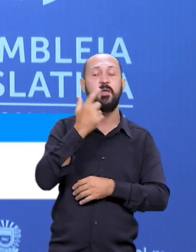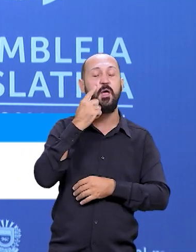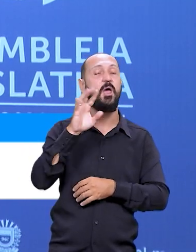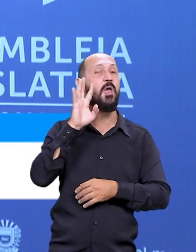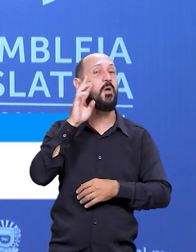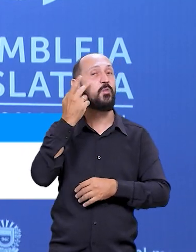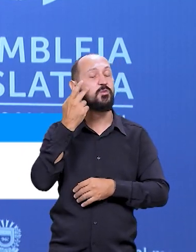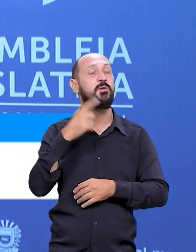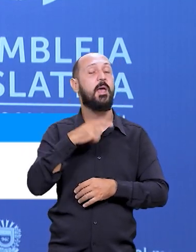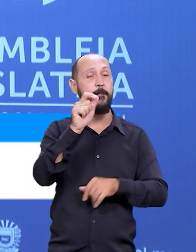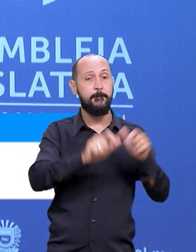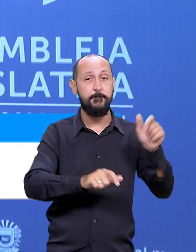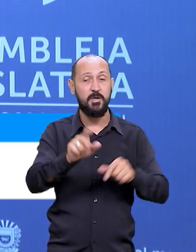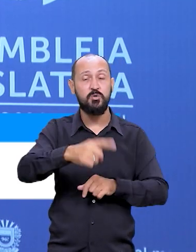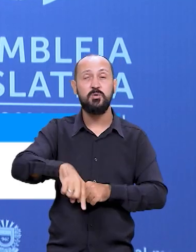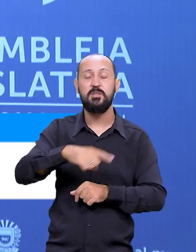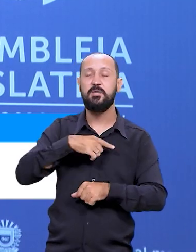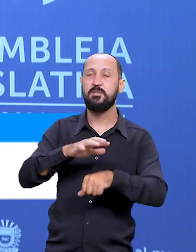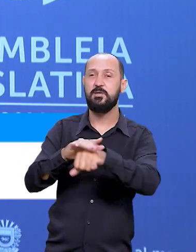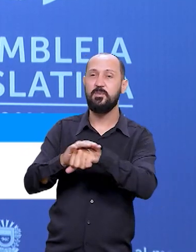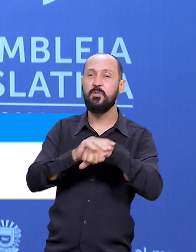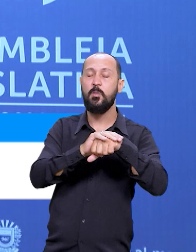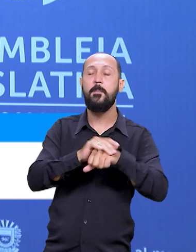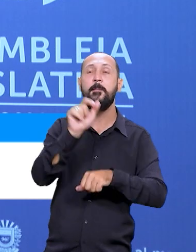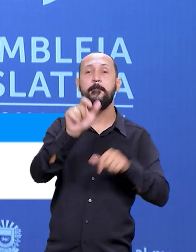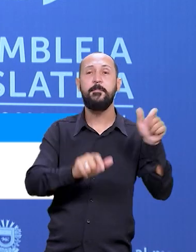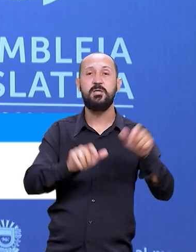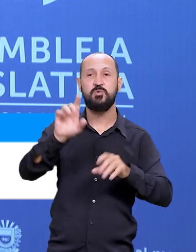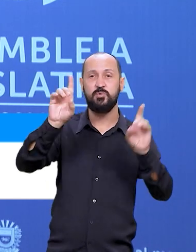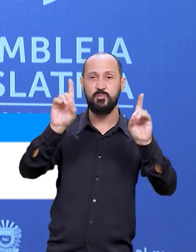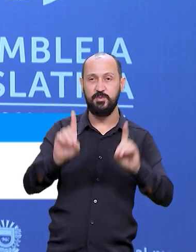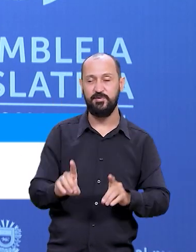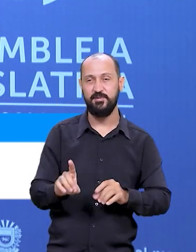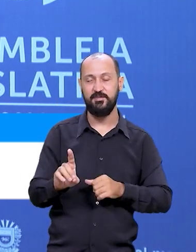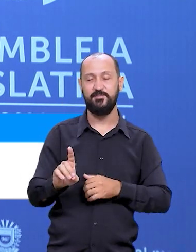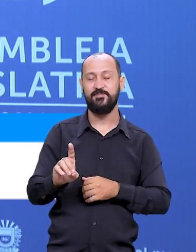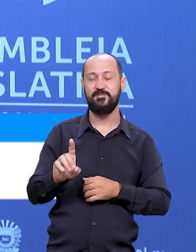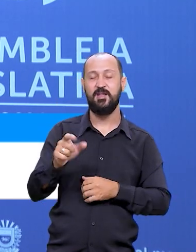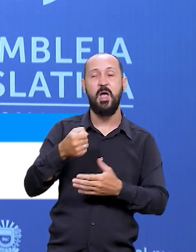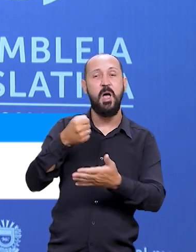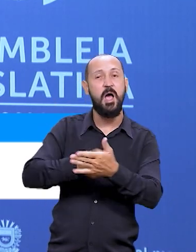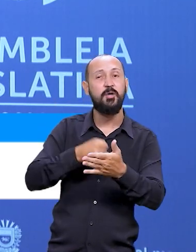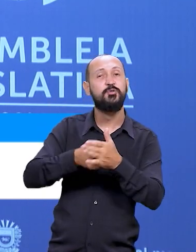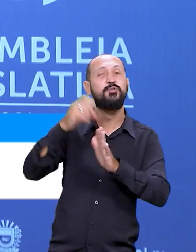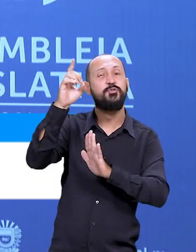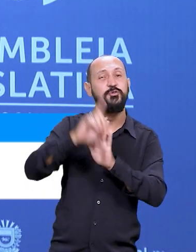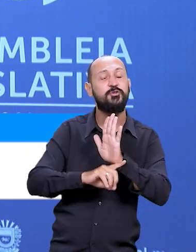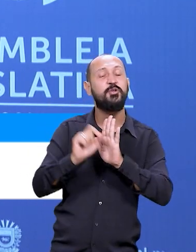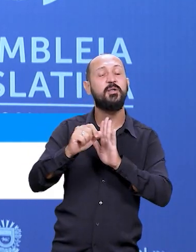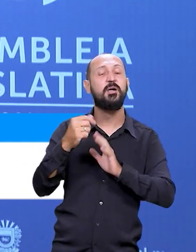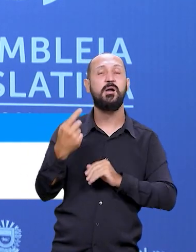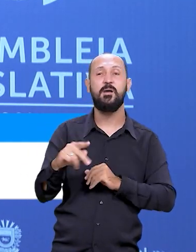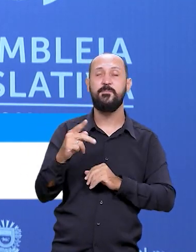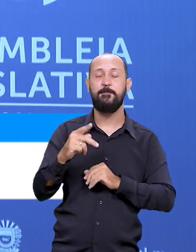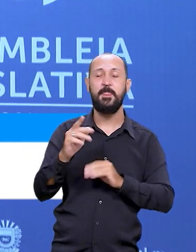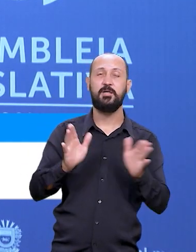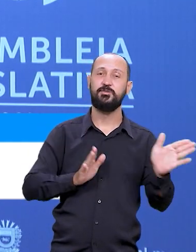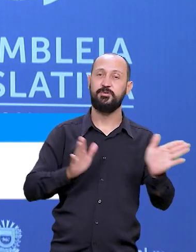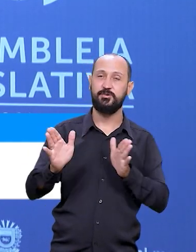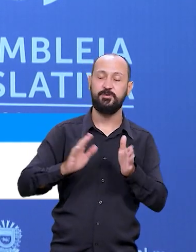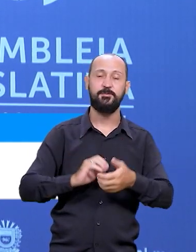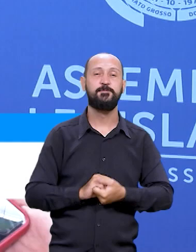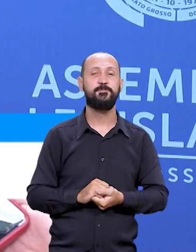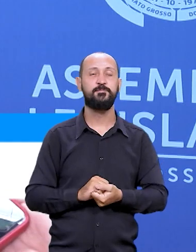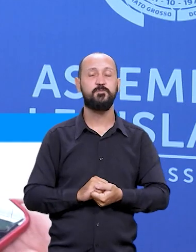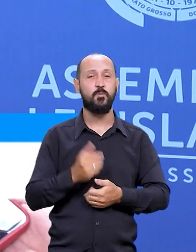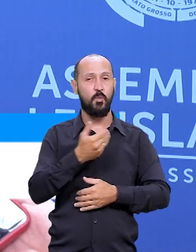querem reconhecer o portador de fibromialgia como pessoa com deficiência, assegurando os direitos que garantem a